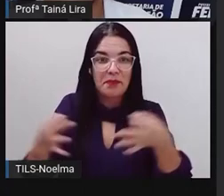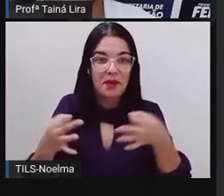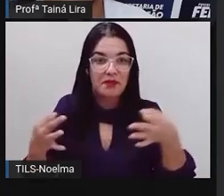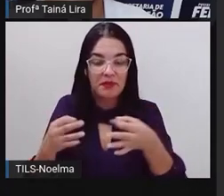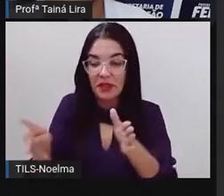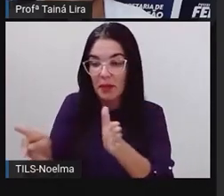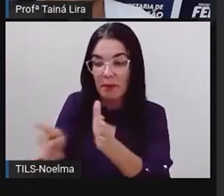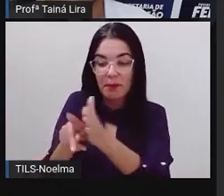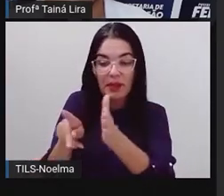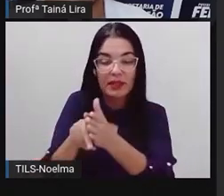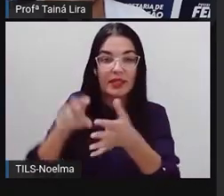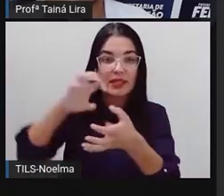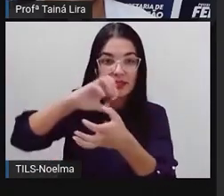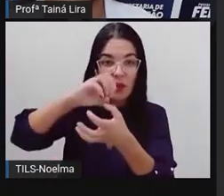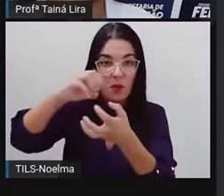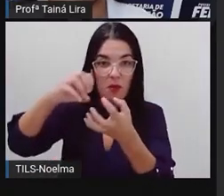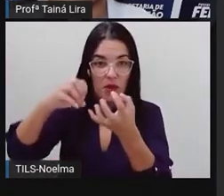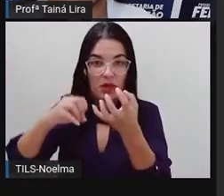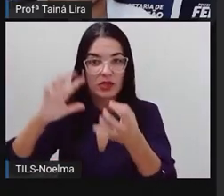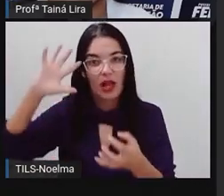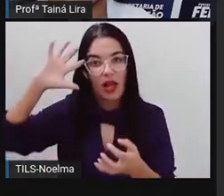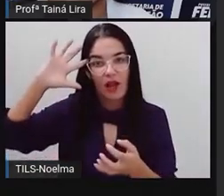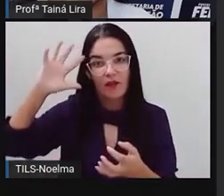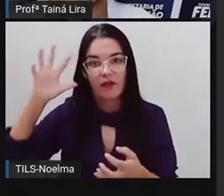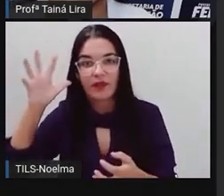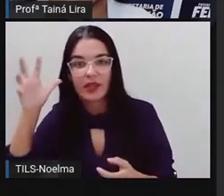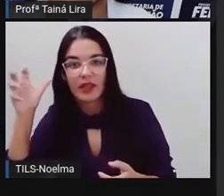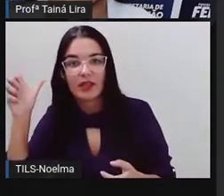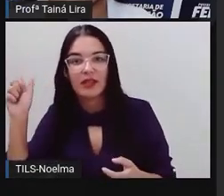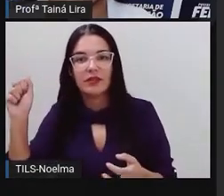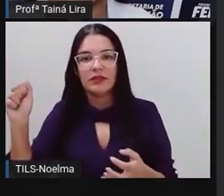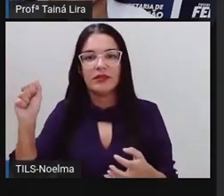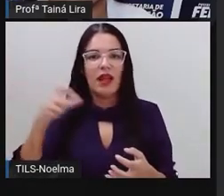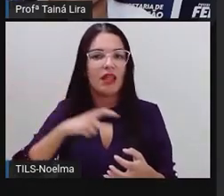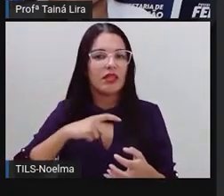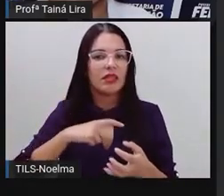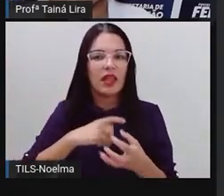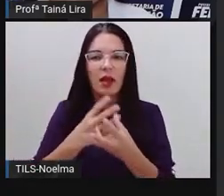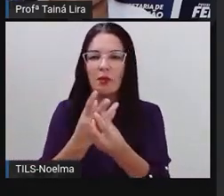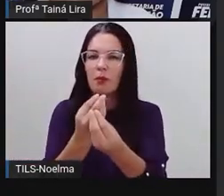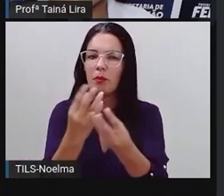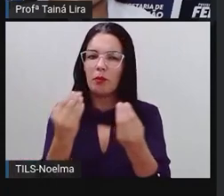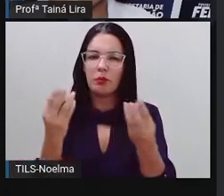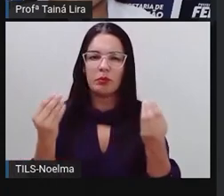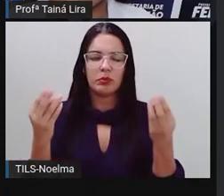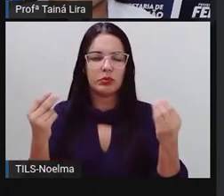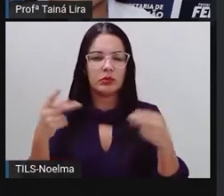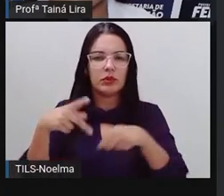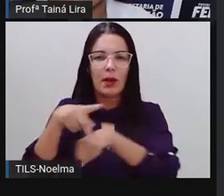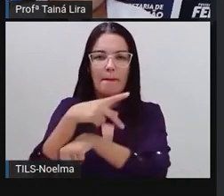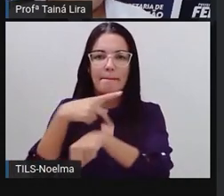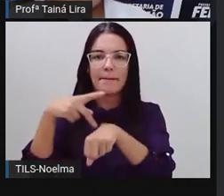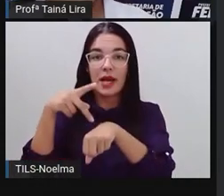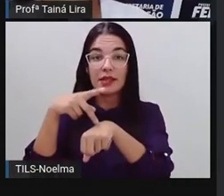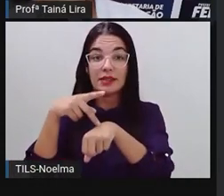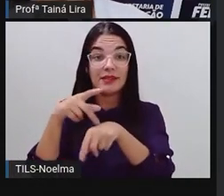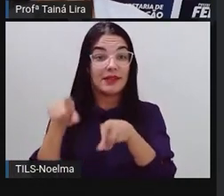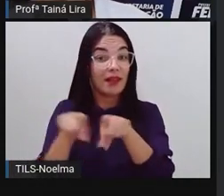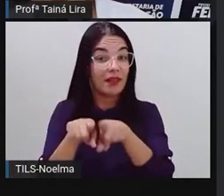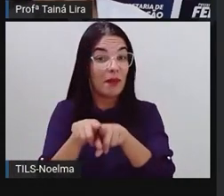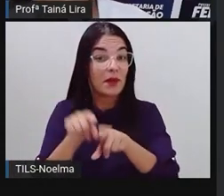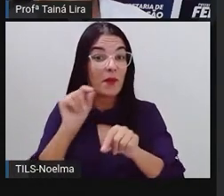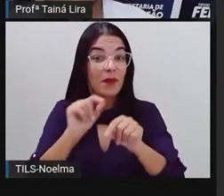faz parte da África Somália enfim são vários países aí ó o